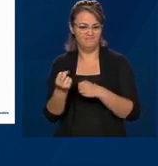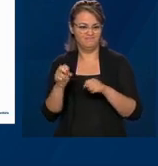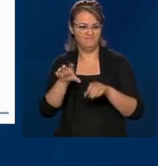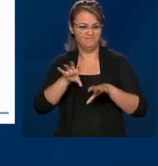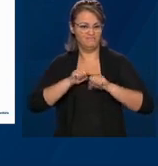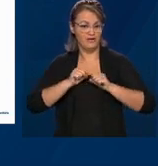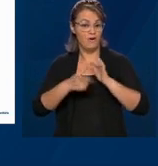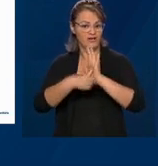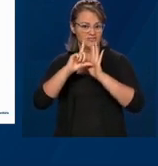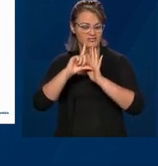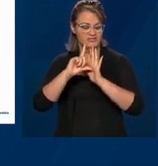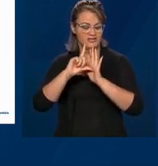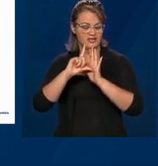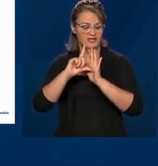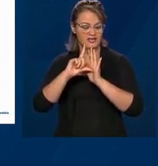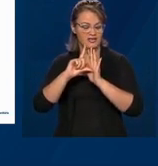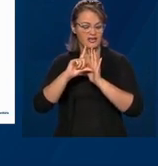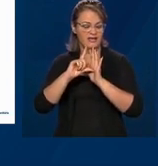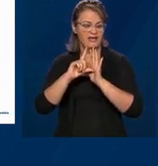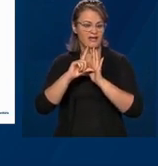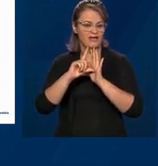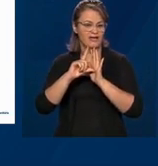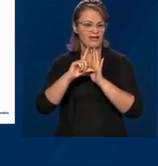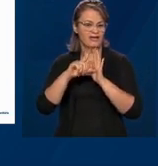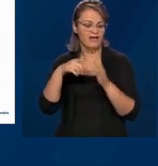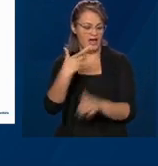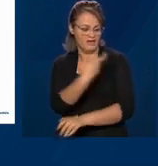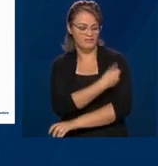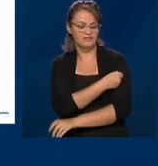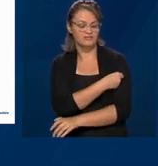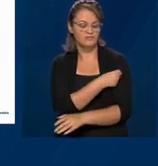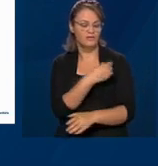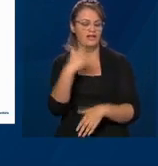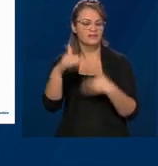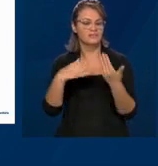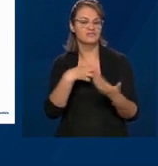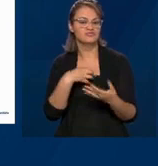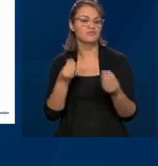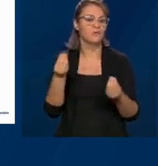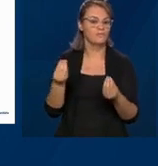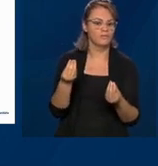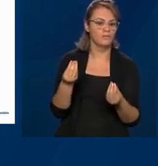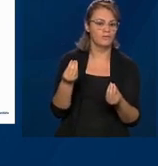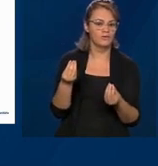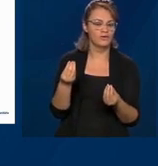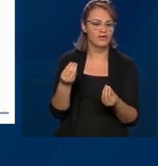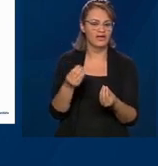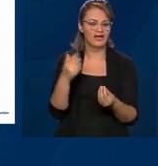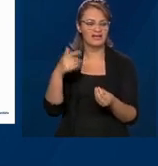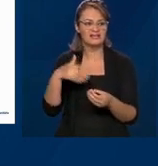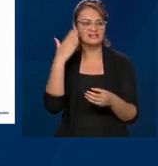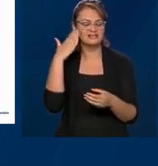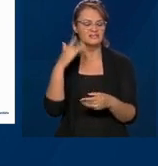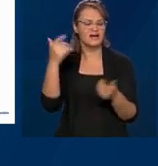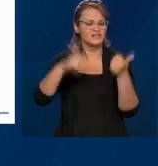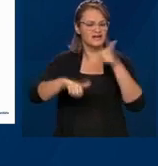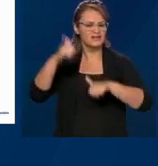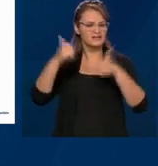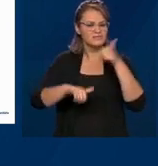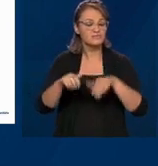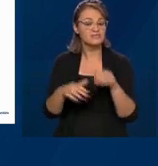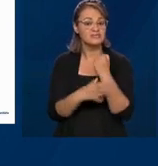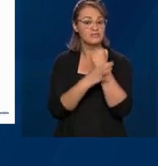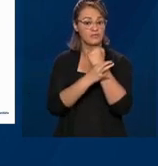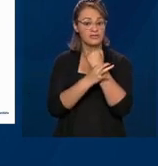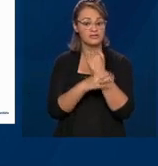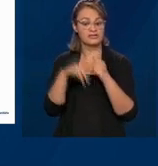dos indivíduos que não tiveram infecção prévia? Existe uma incerteza em relação à avaliação de segurança